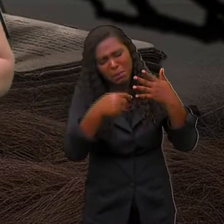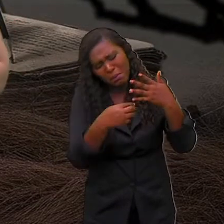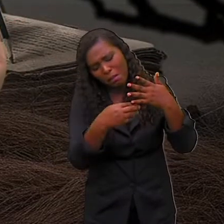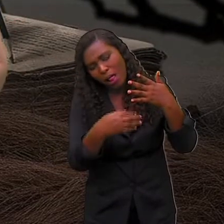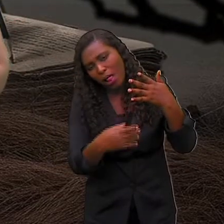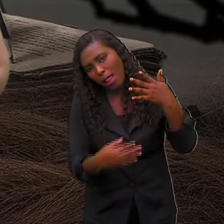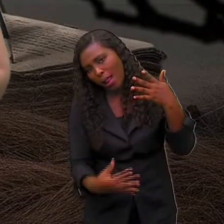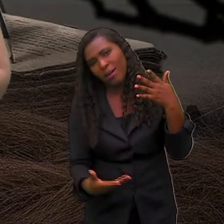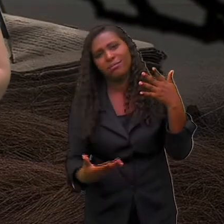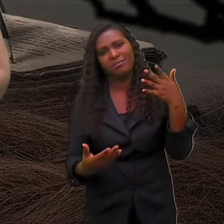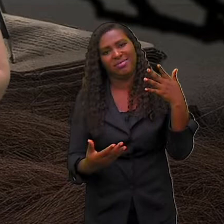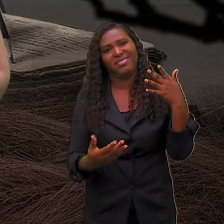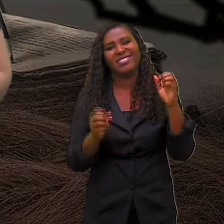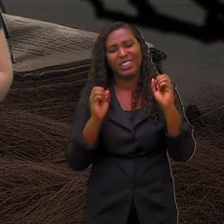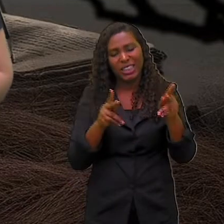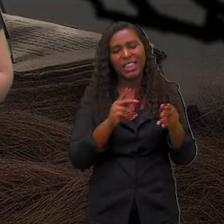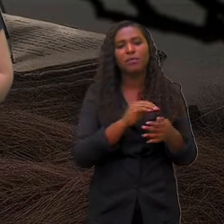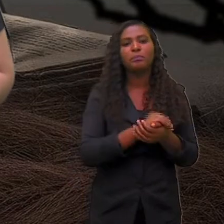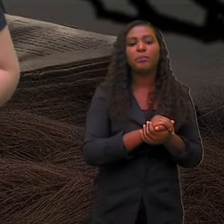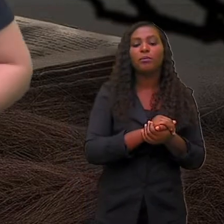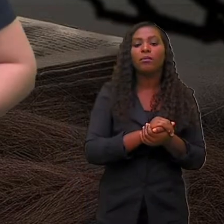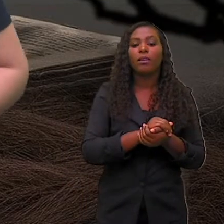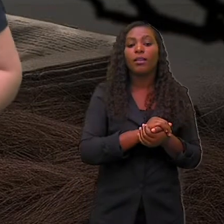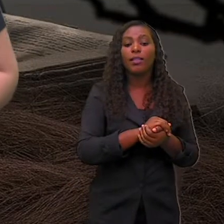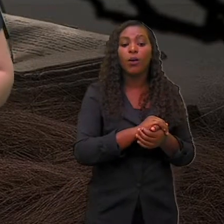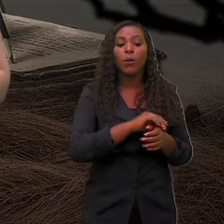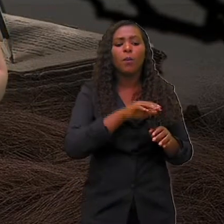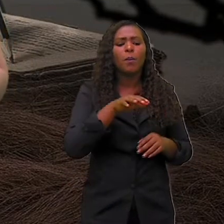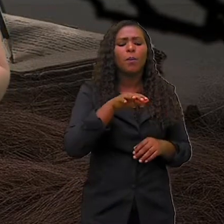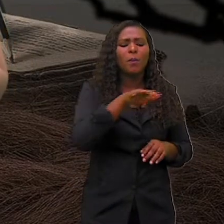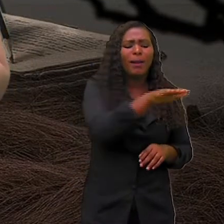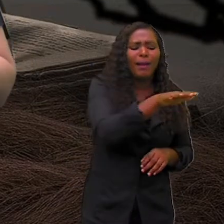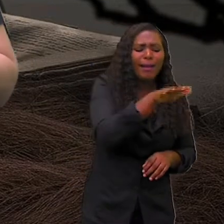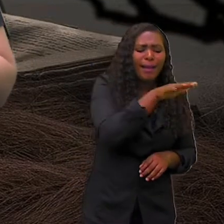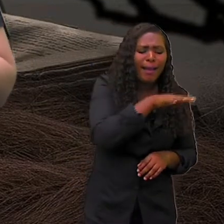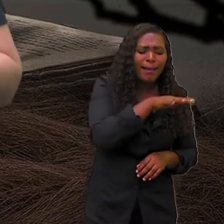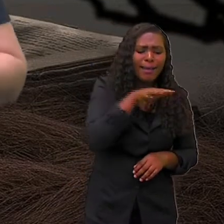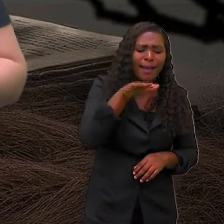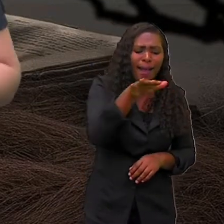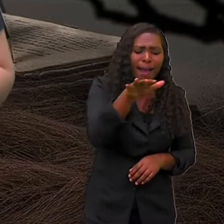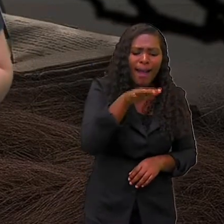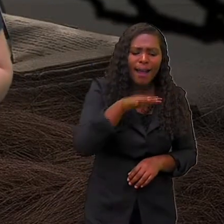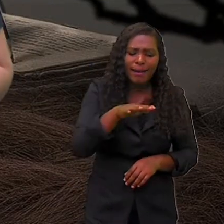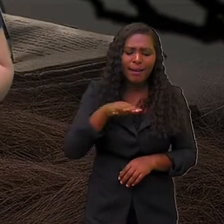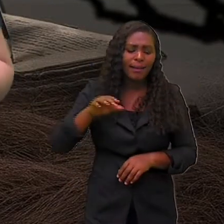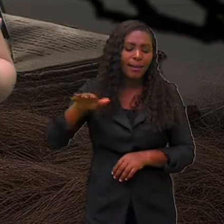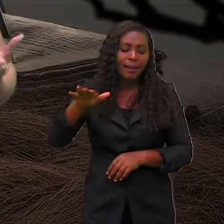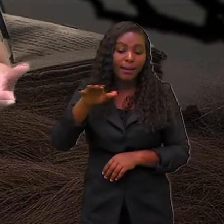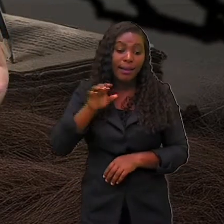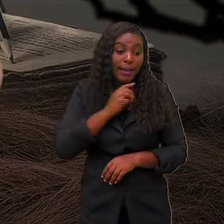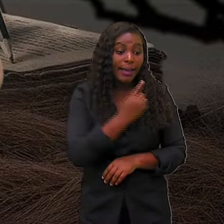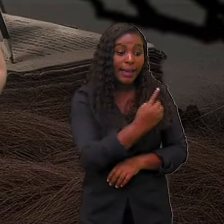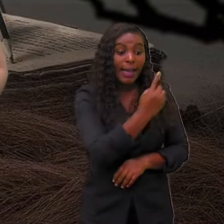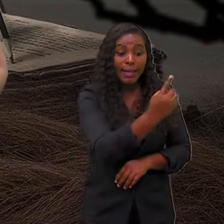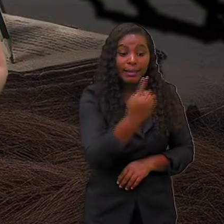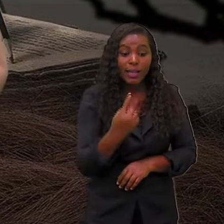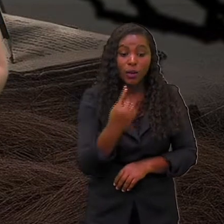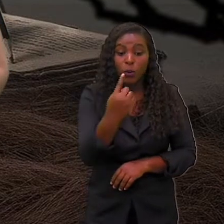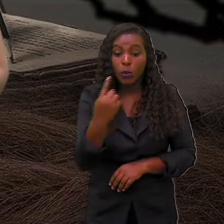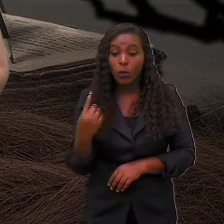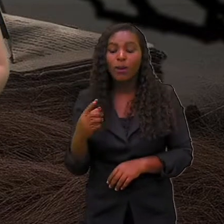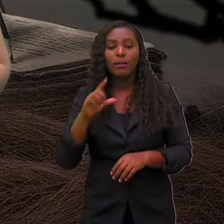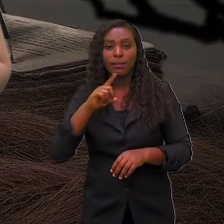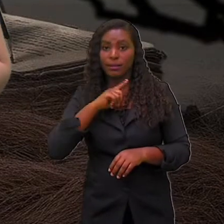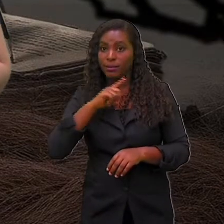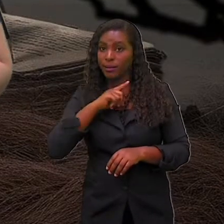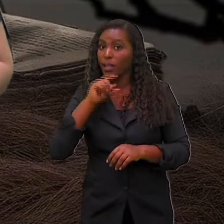muitos. E para cada domínio discursivo desse daí, ele tem o quê? Uma função.